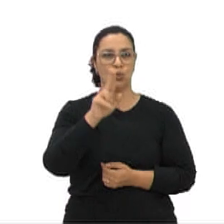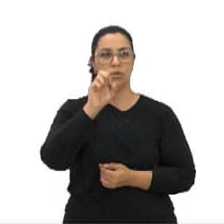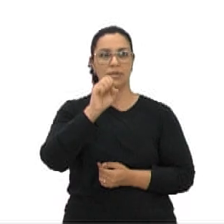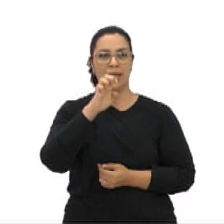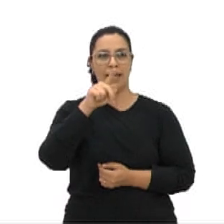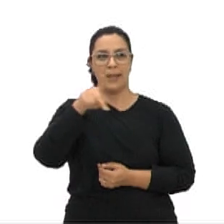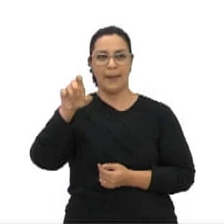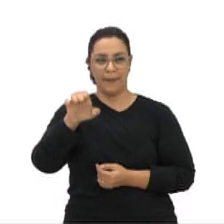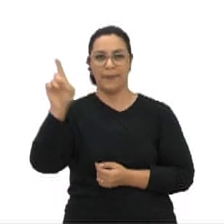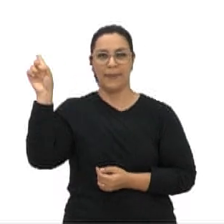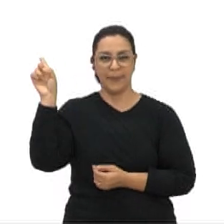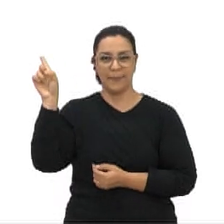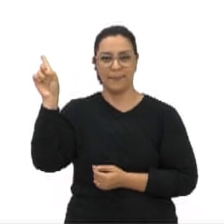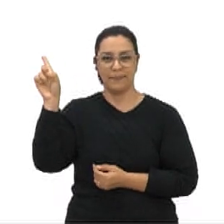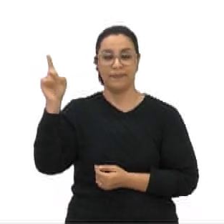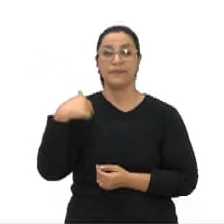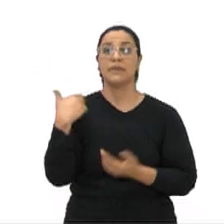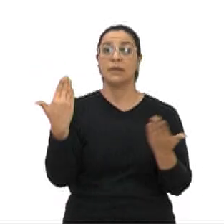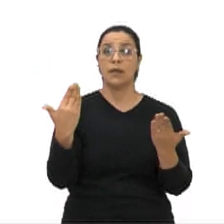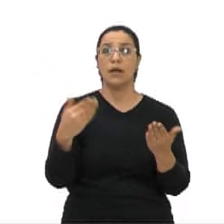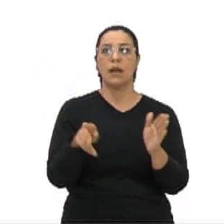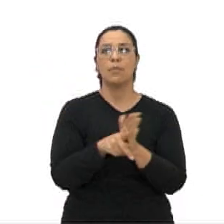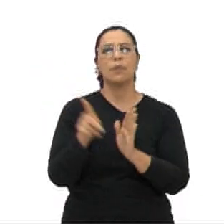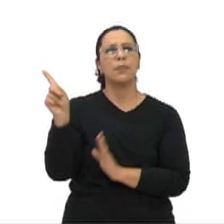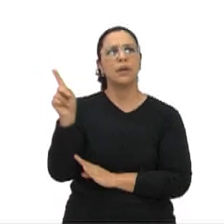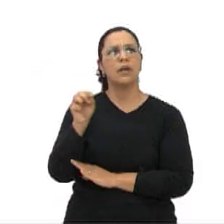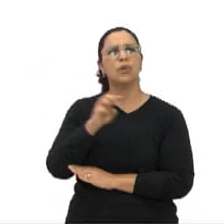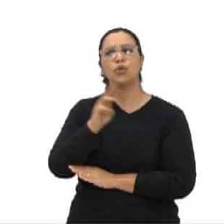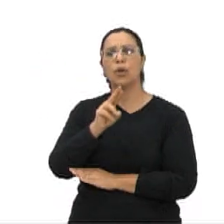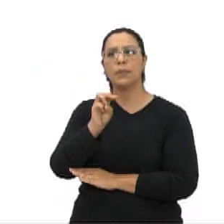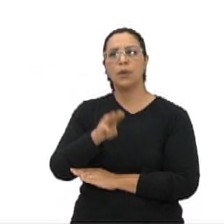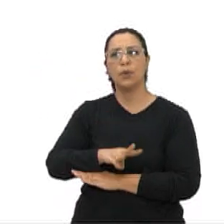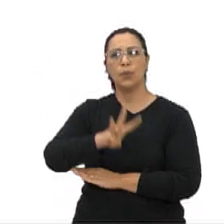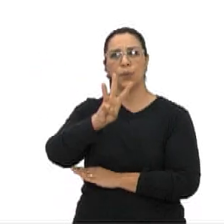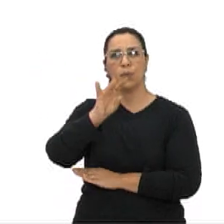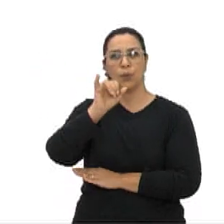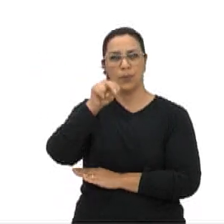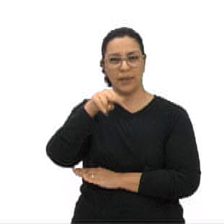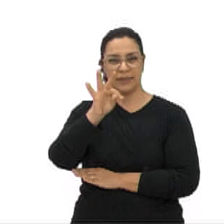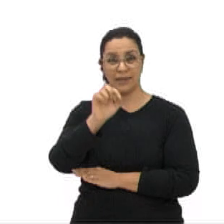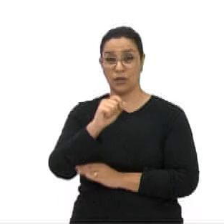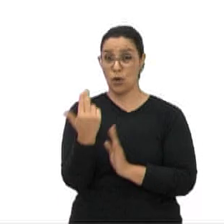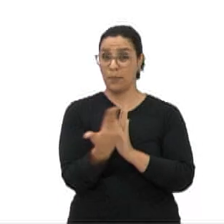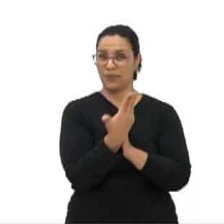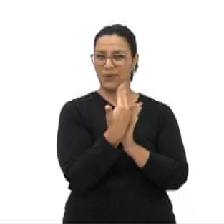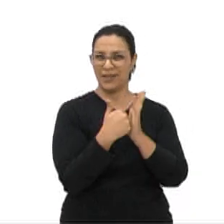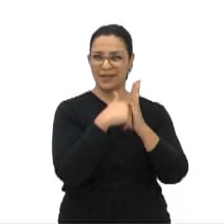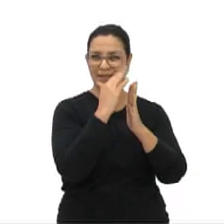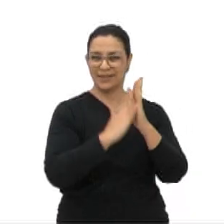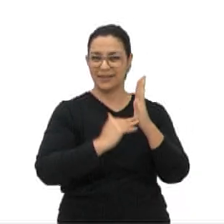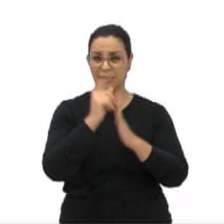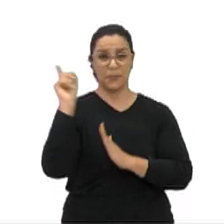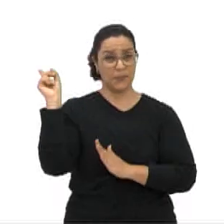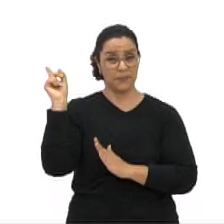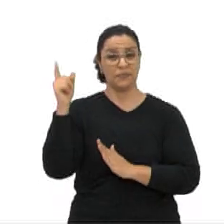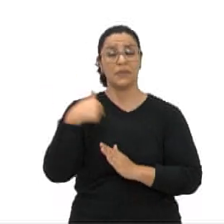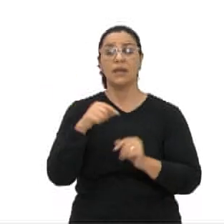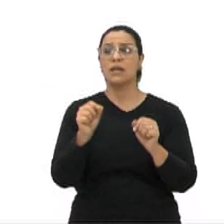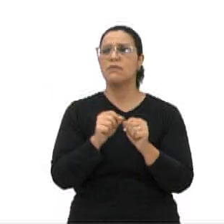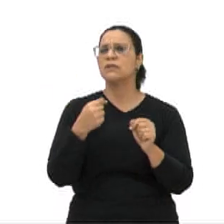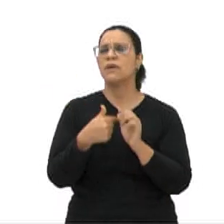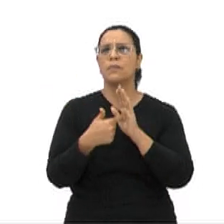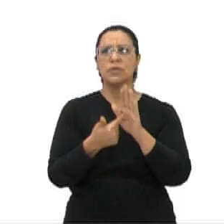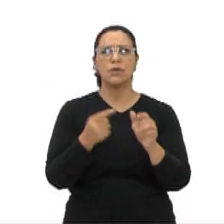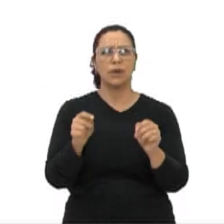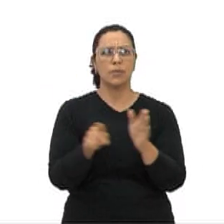só o nome italiano, né? Bem, Winter, né? Esse trabalho, ele vai...